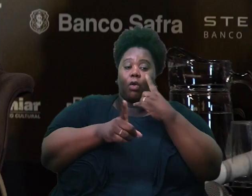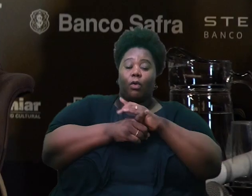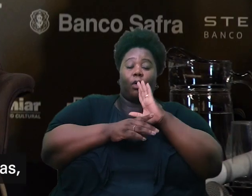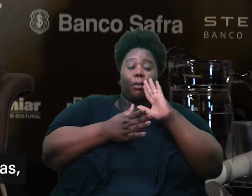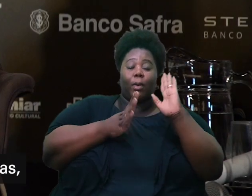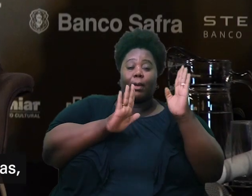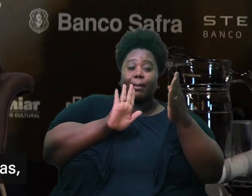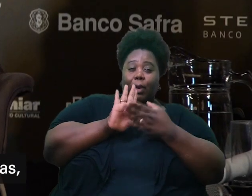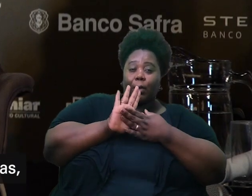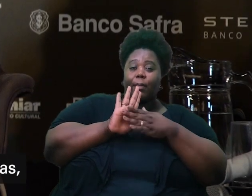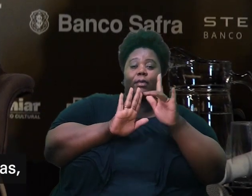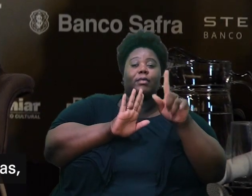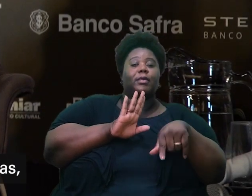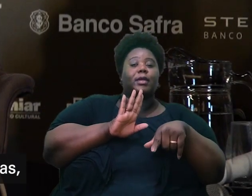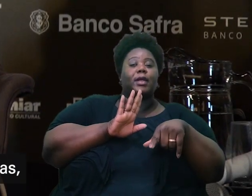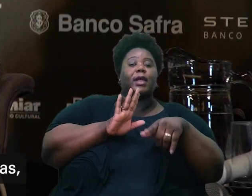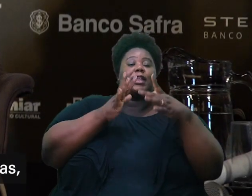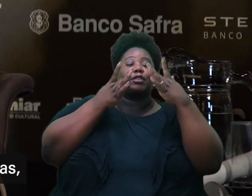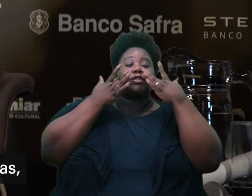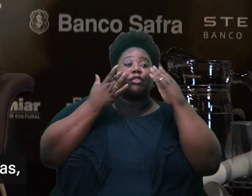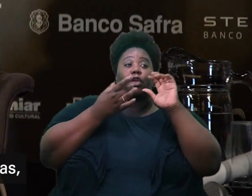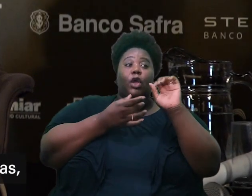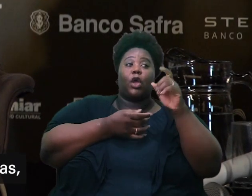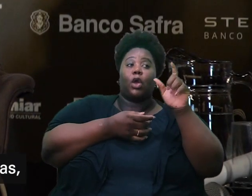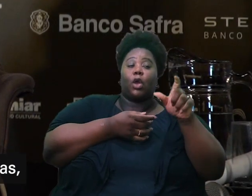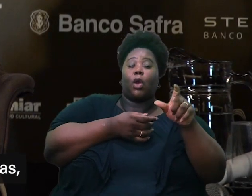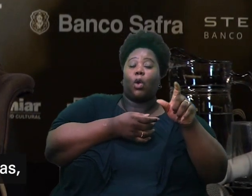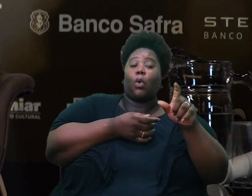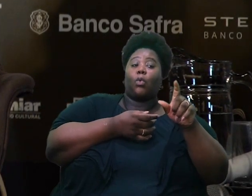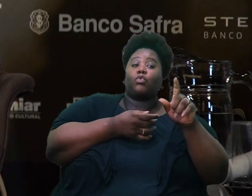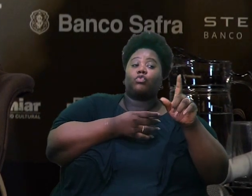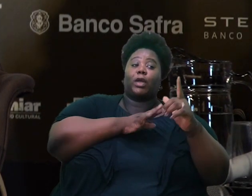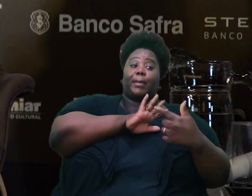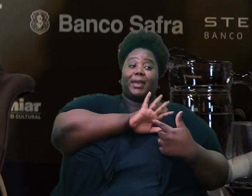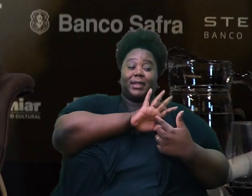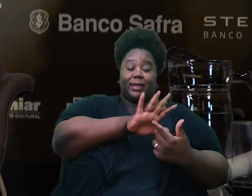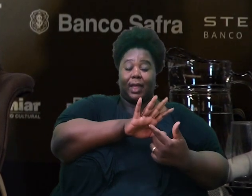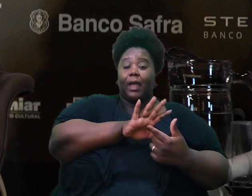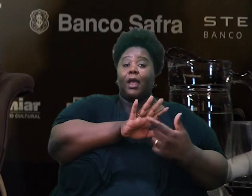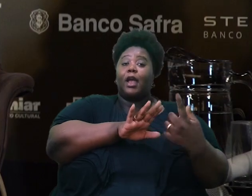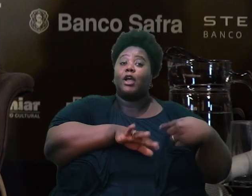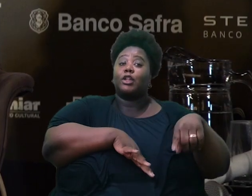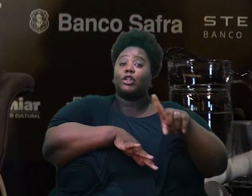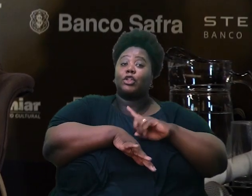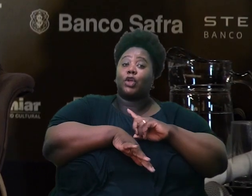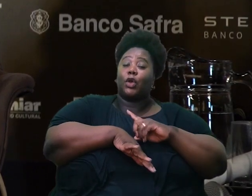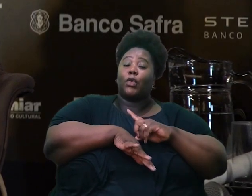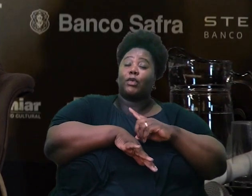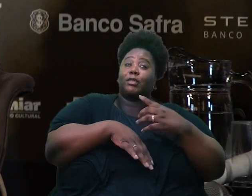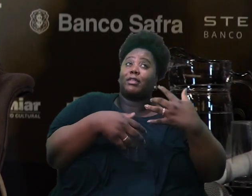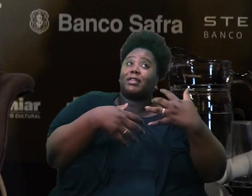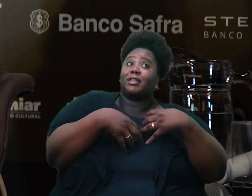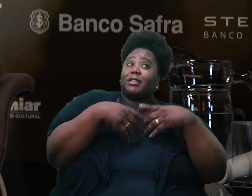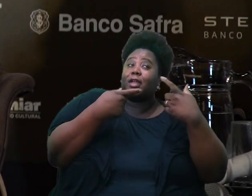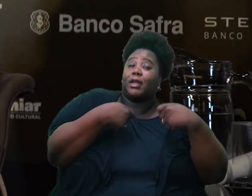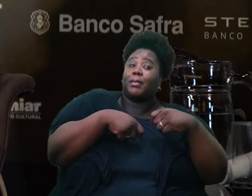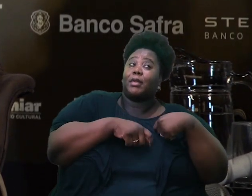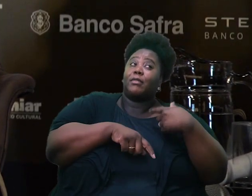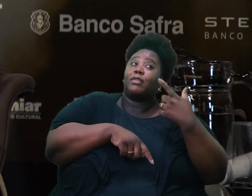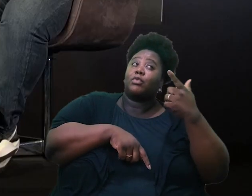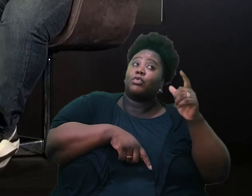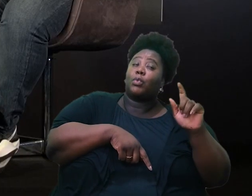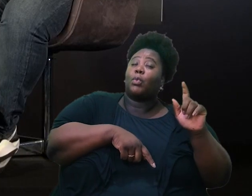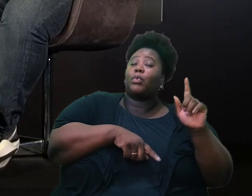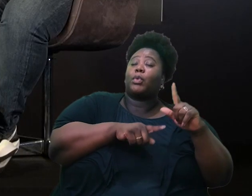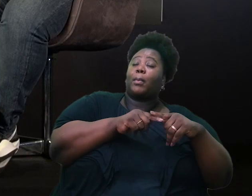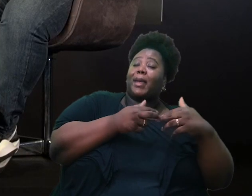propostas, sejam elas dramatúrgicas ou cênicas, eu senti que eu precisava de outro